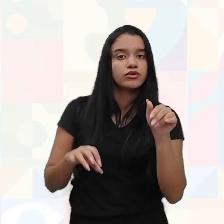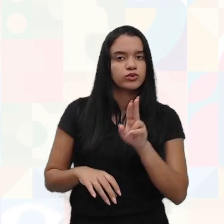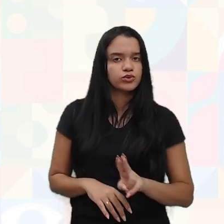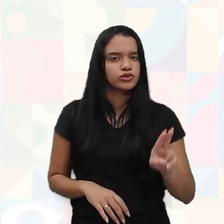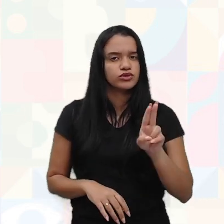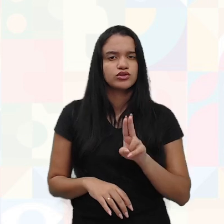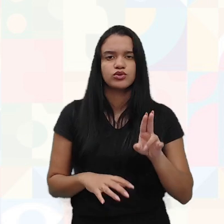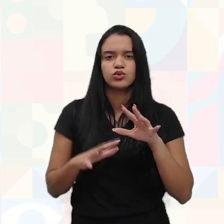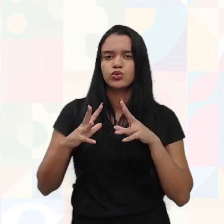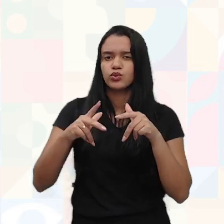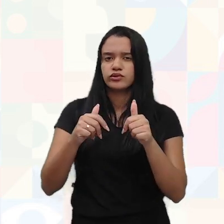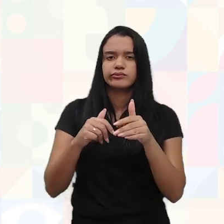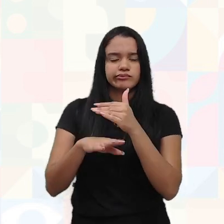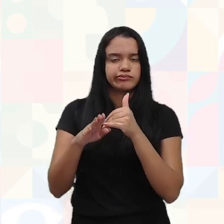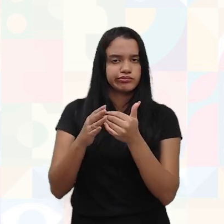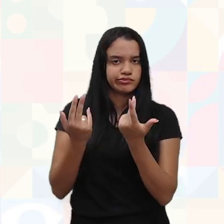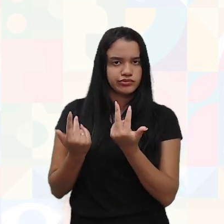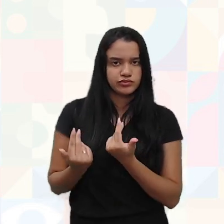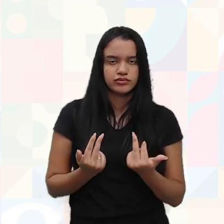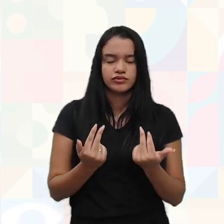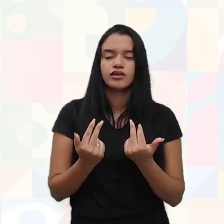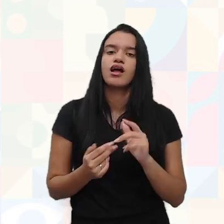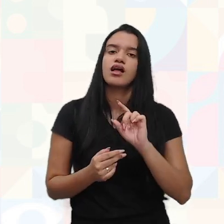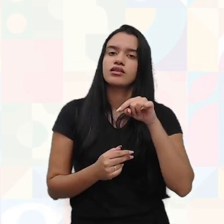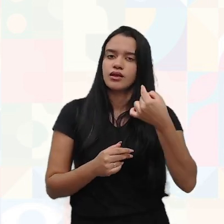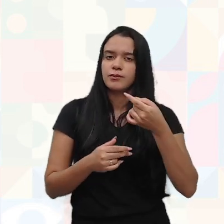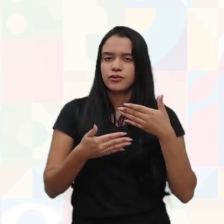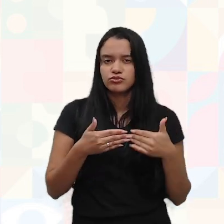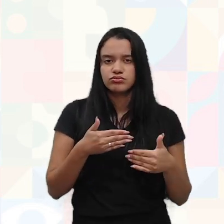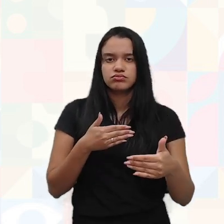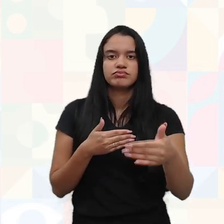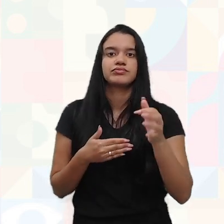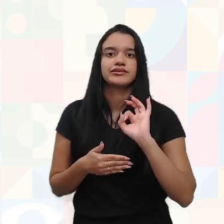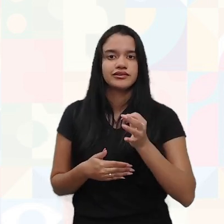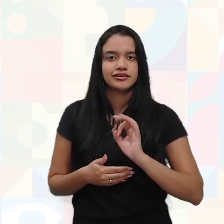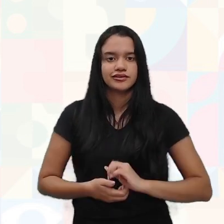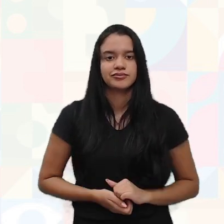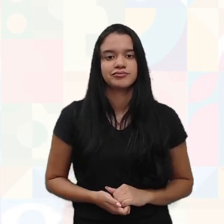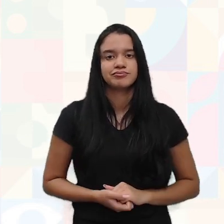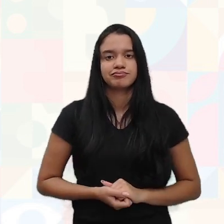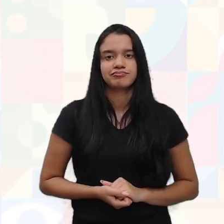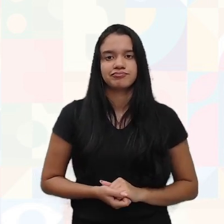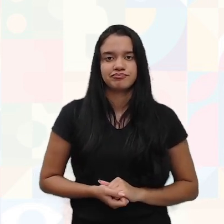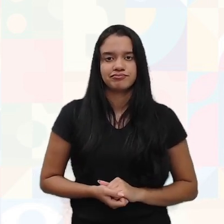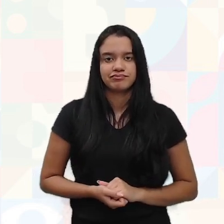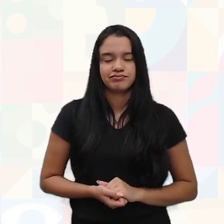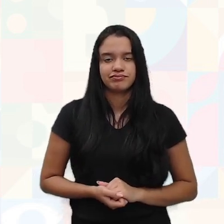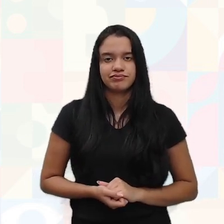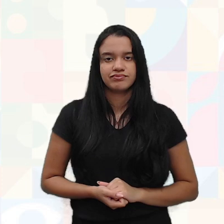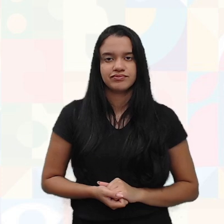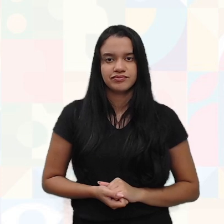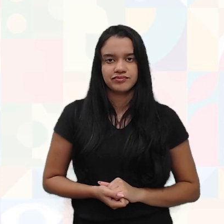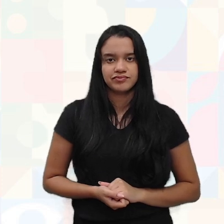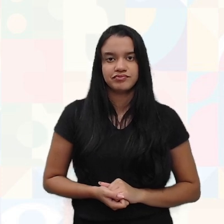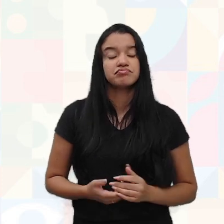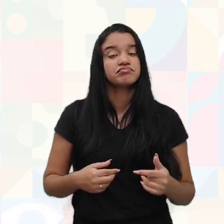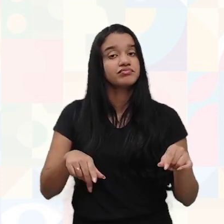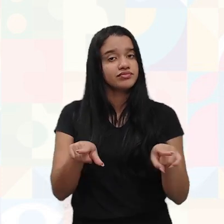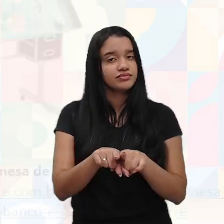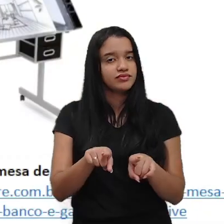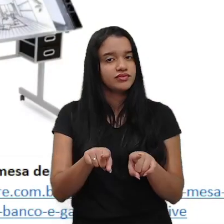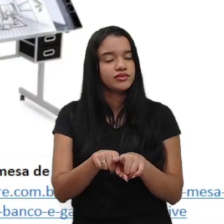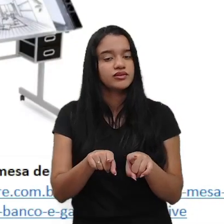proporcionais. A gente vai ver isso mais adiante ao longo da disciplina, tá certo? A questão também